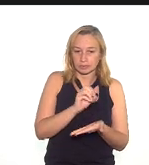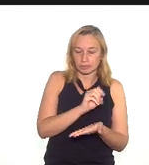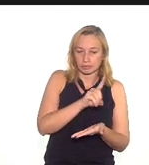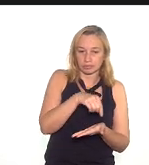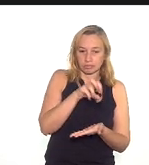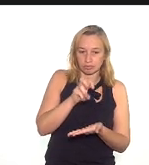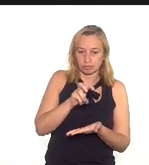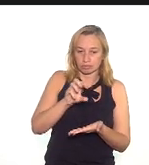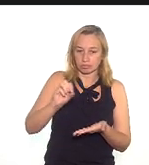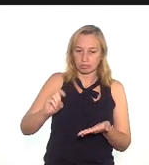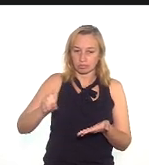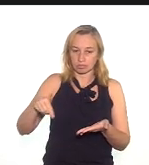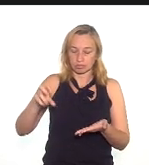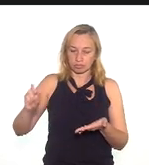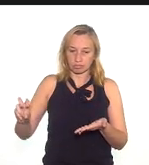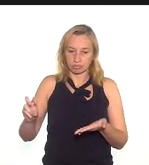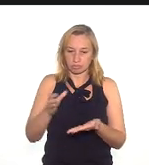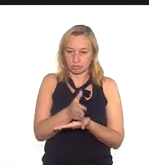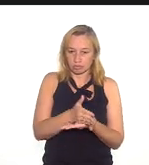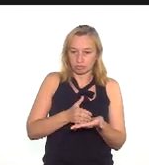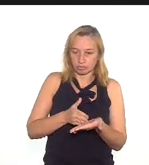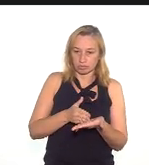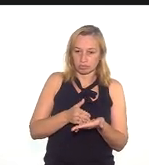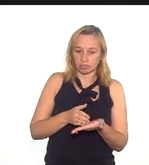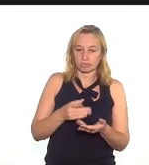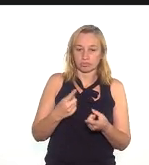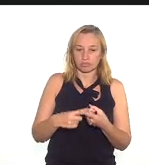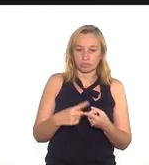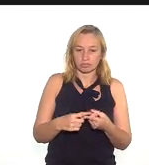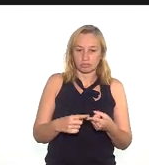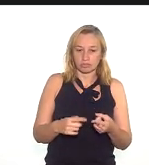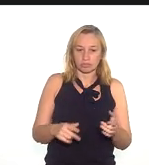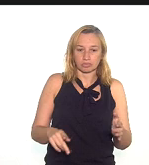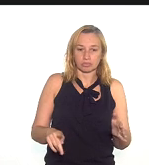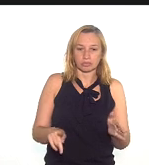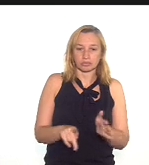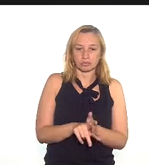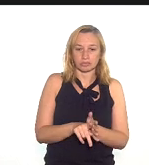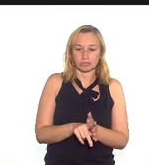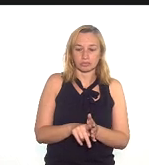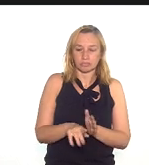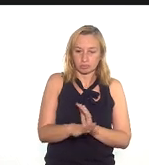que geram obrigações são os campos da até a 10ª rodada.